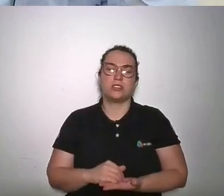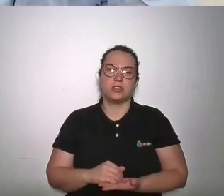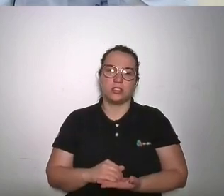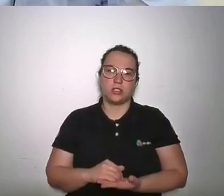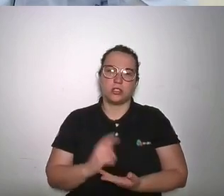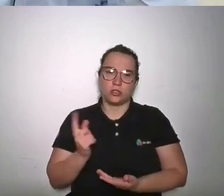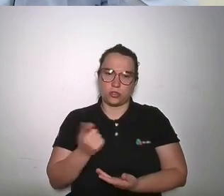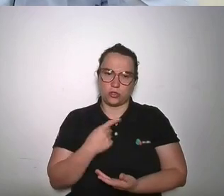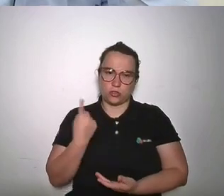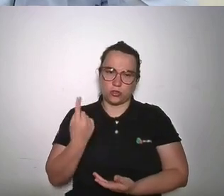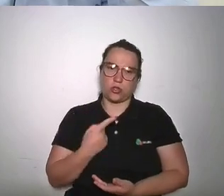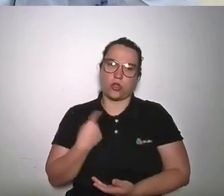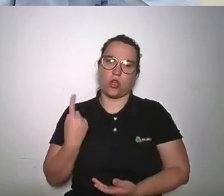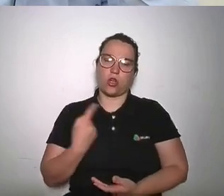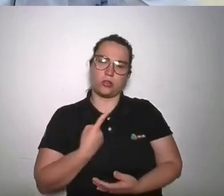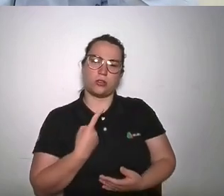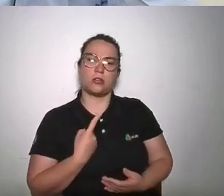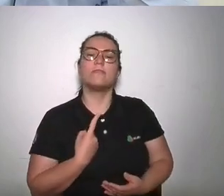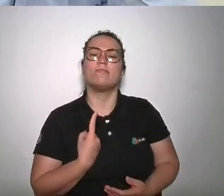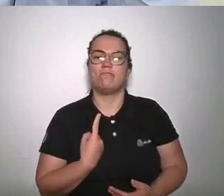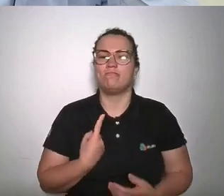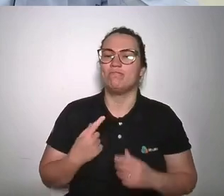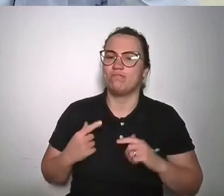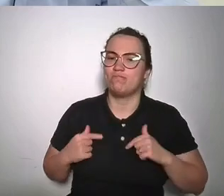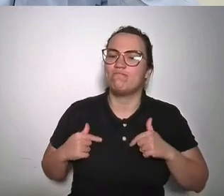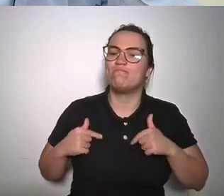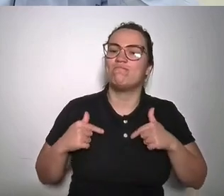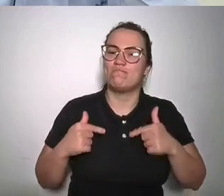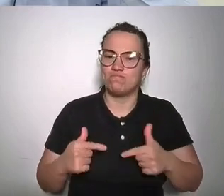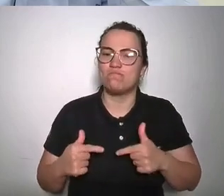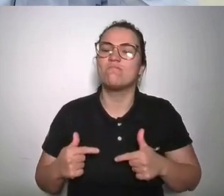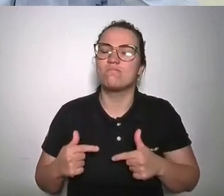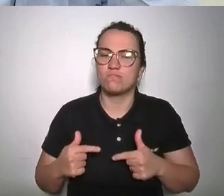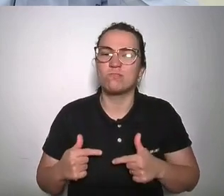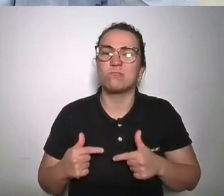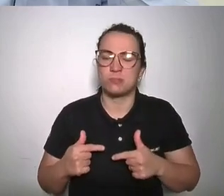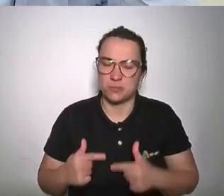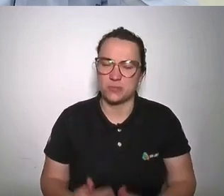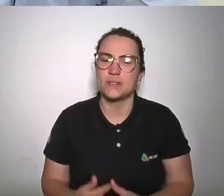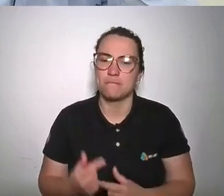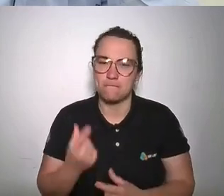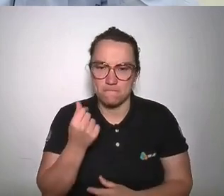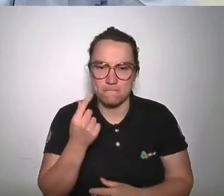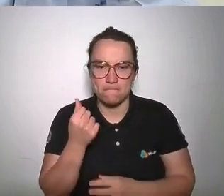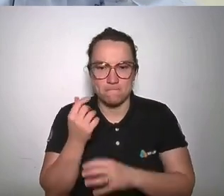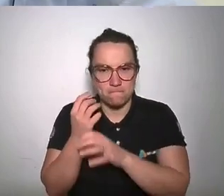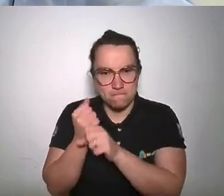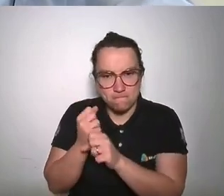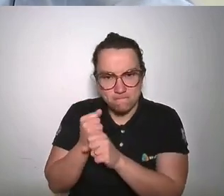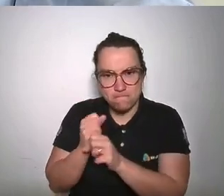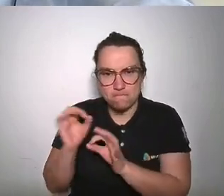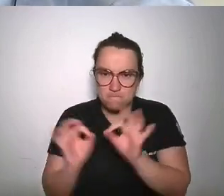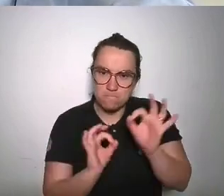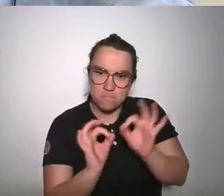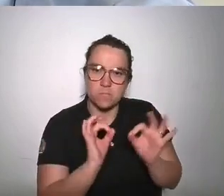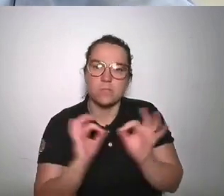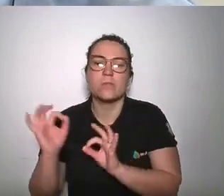primamos rigor no uso de recurso público e adotamos os